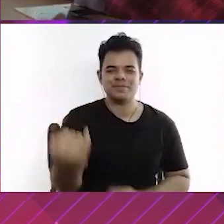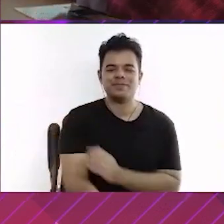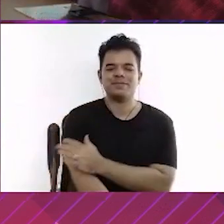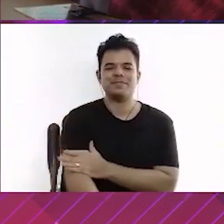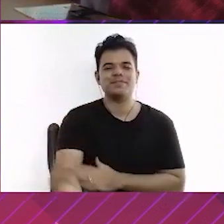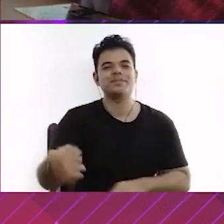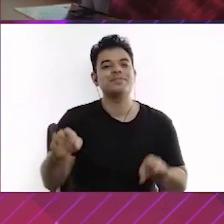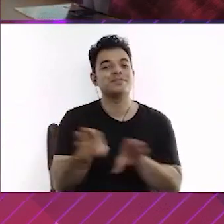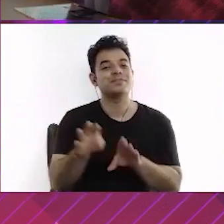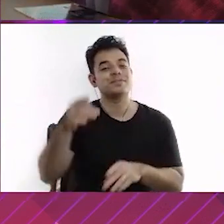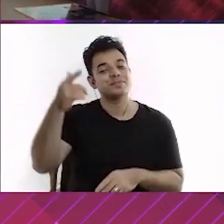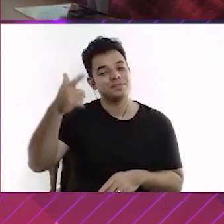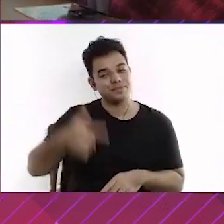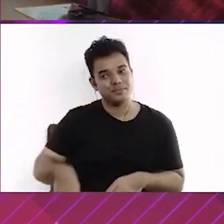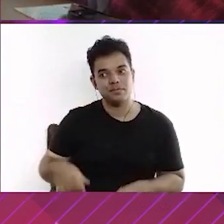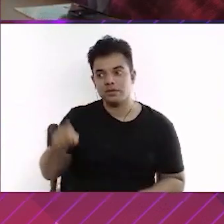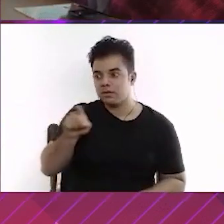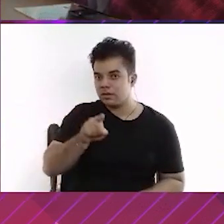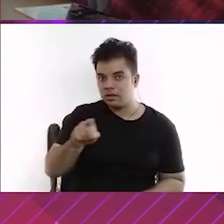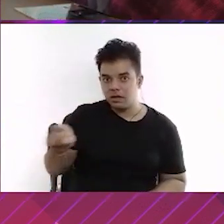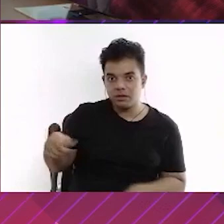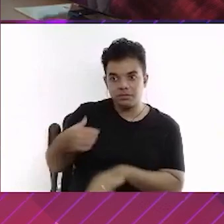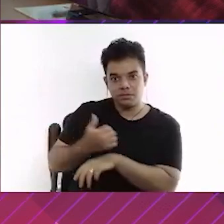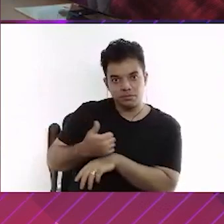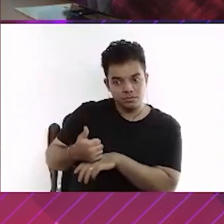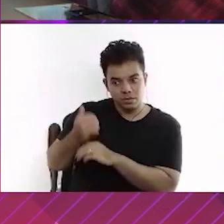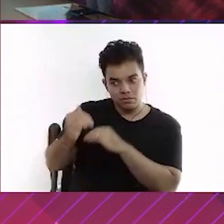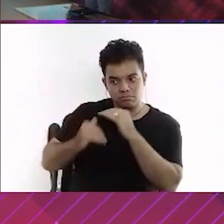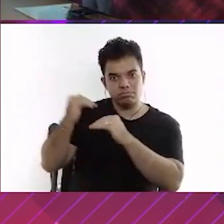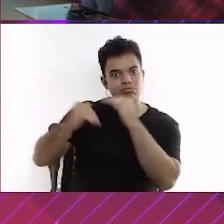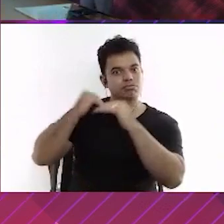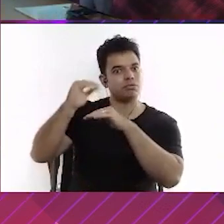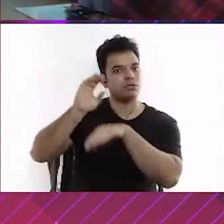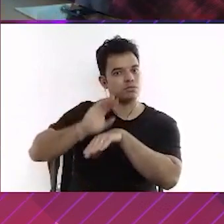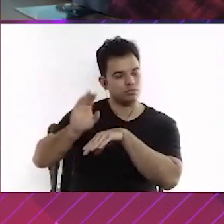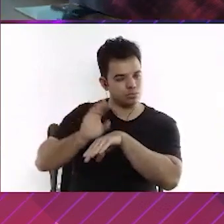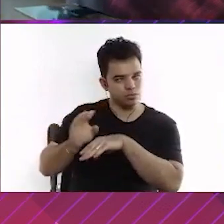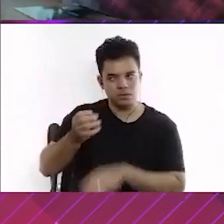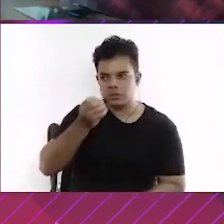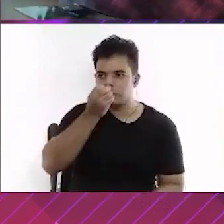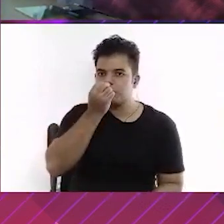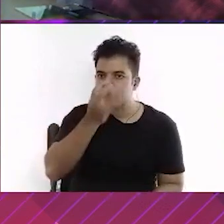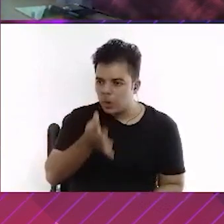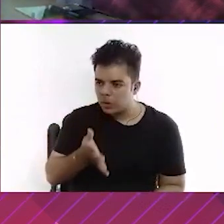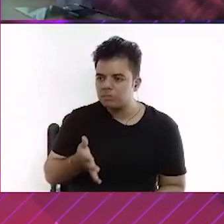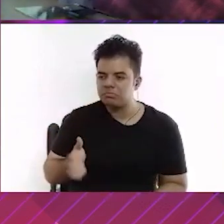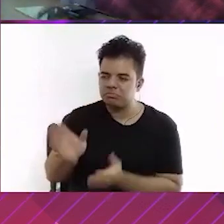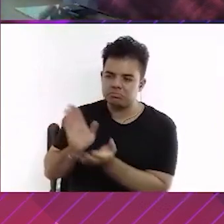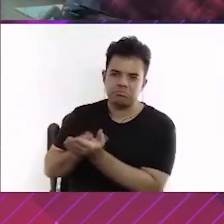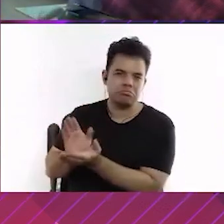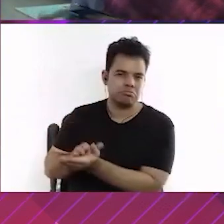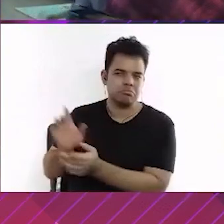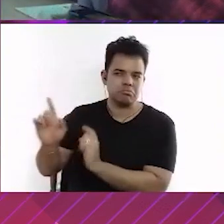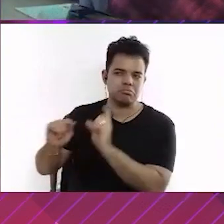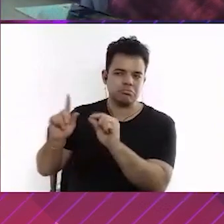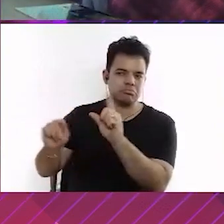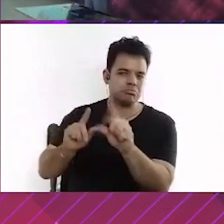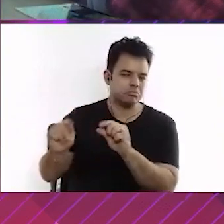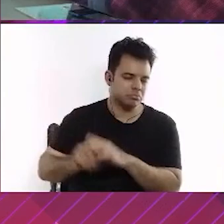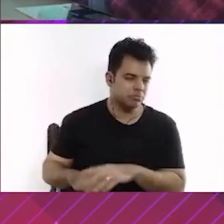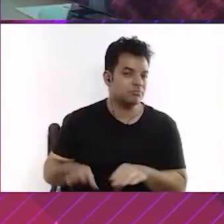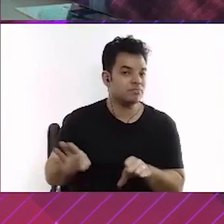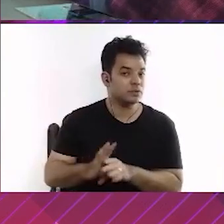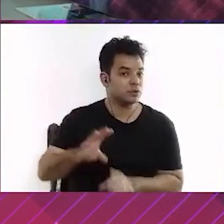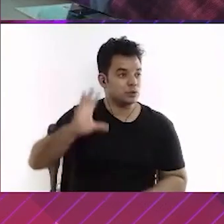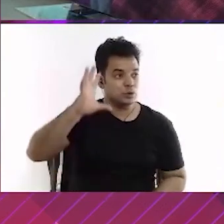não reconhecer os profissionais que têm um melhor desempenho durante aquela sua atividade? Essa solução proposta,